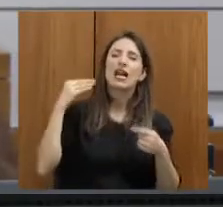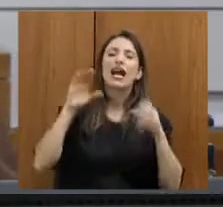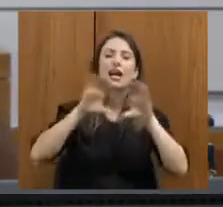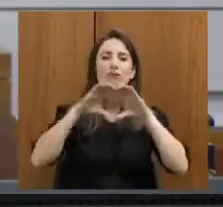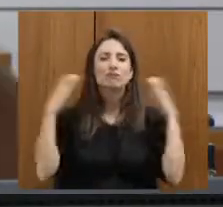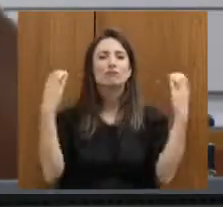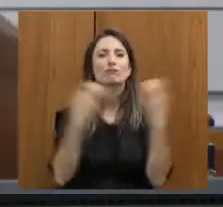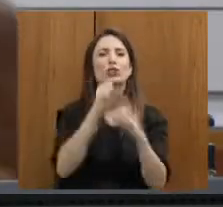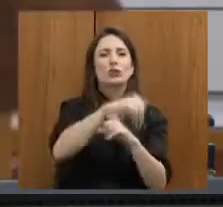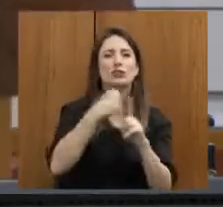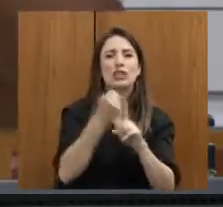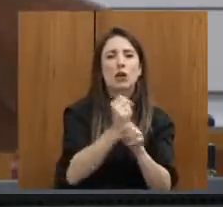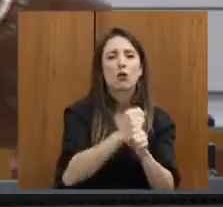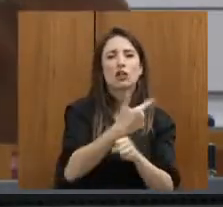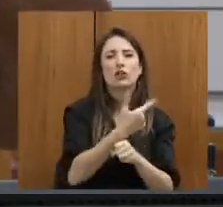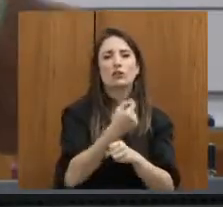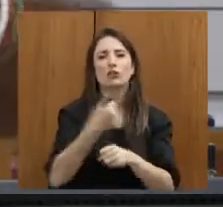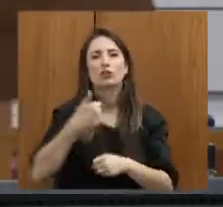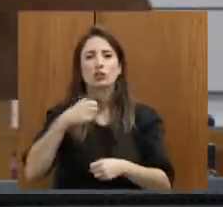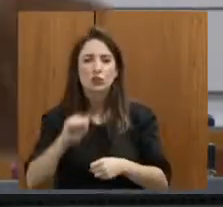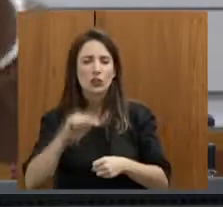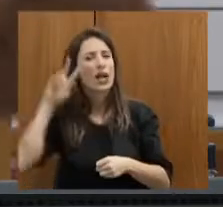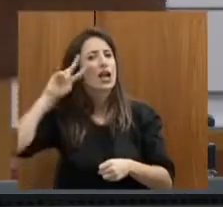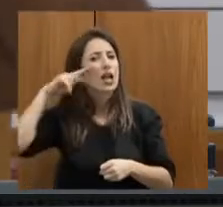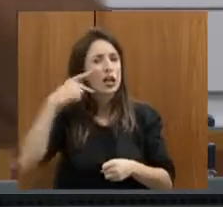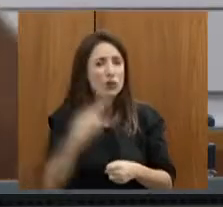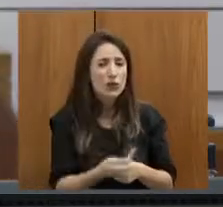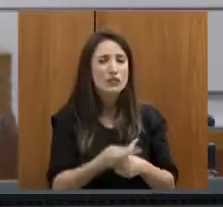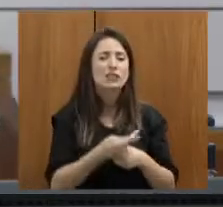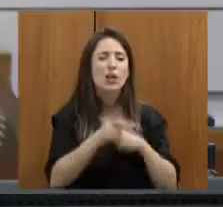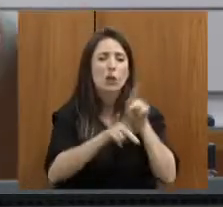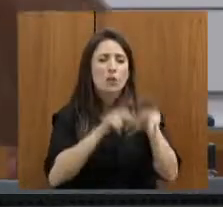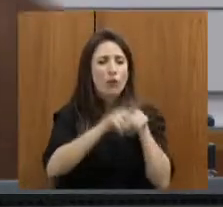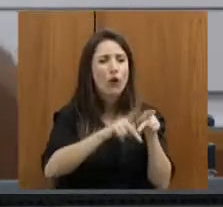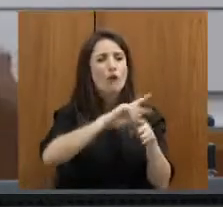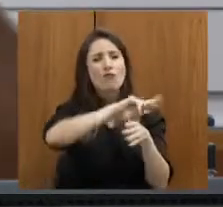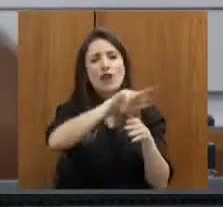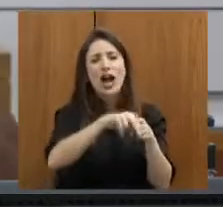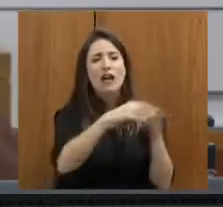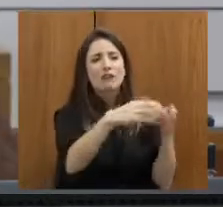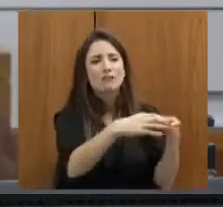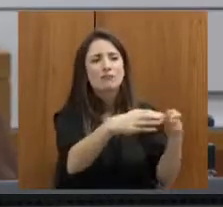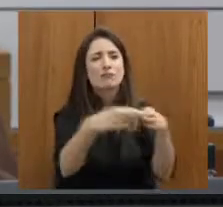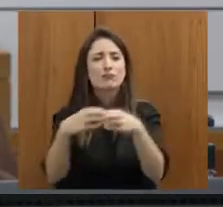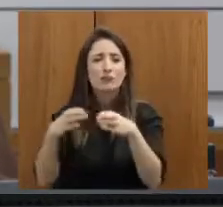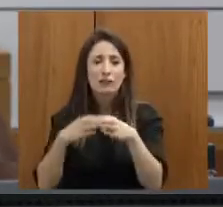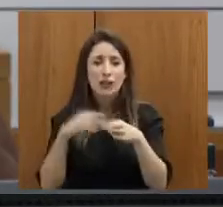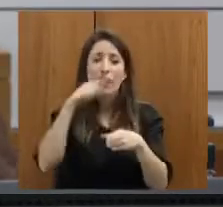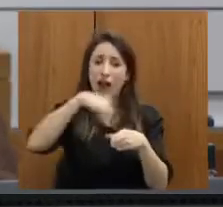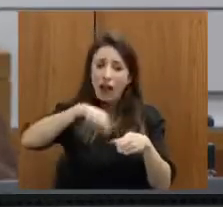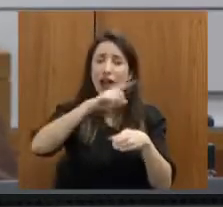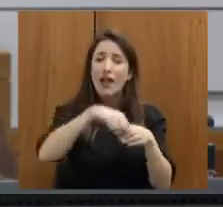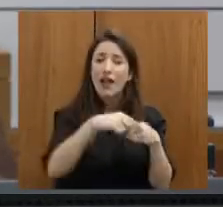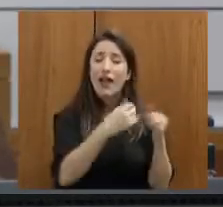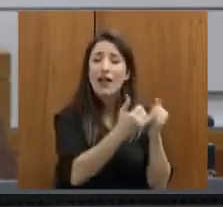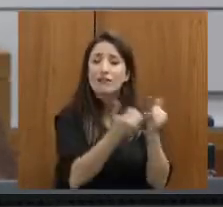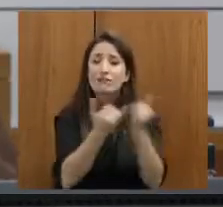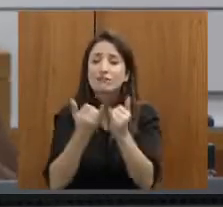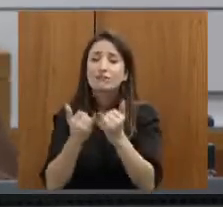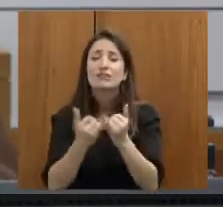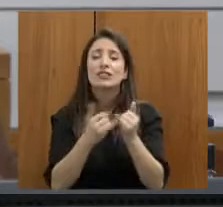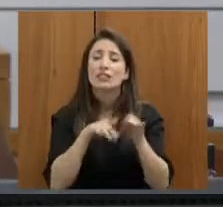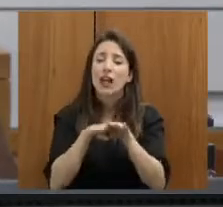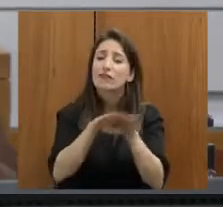reconheceu você conheceu reconheceu o blog o povo jeito o povo é a flor como povo irmão tanto a garrafa do